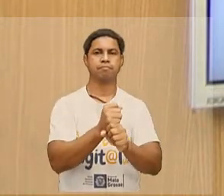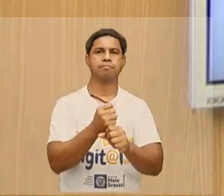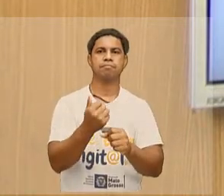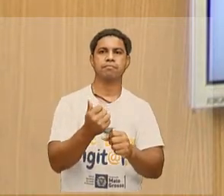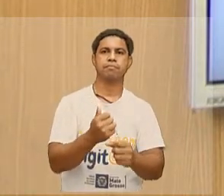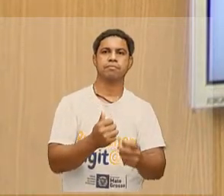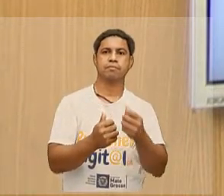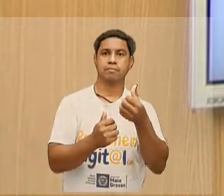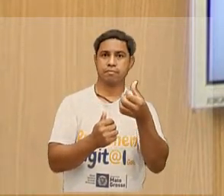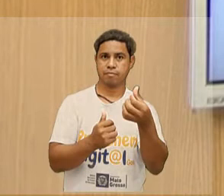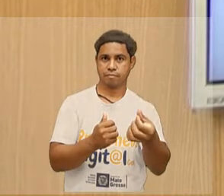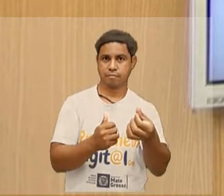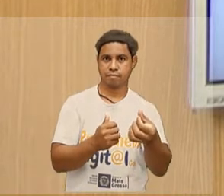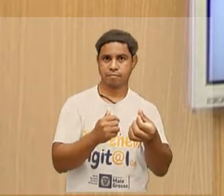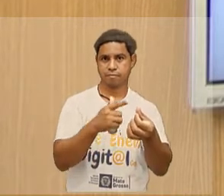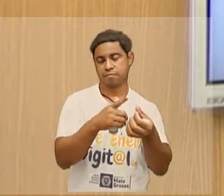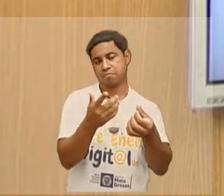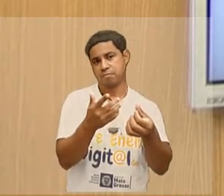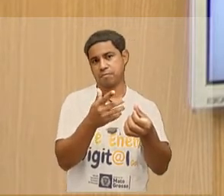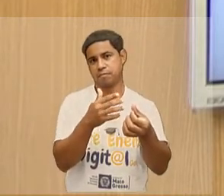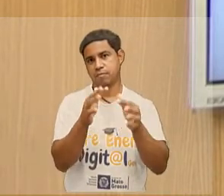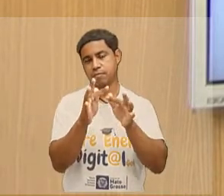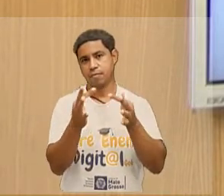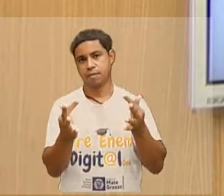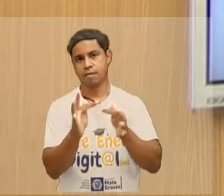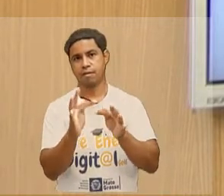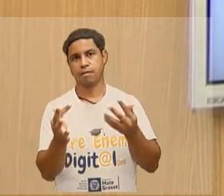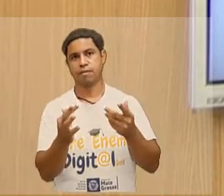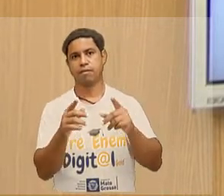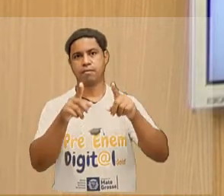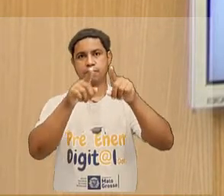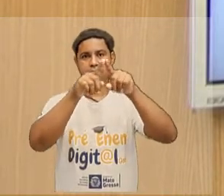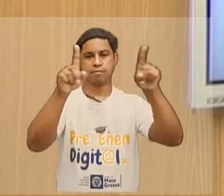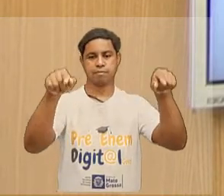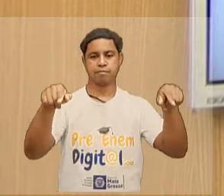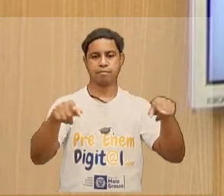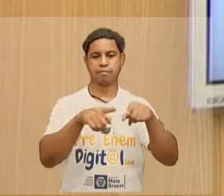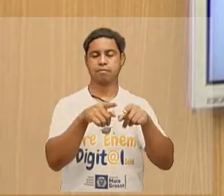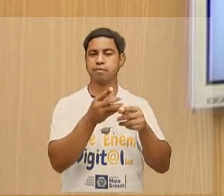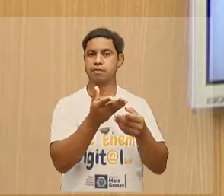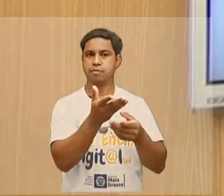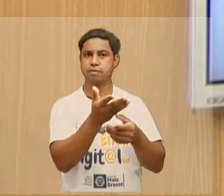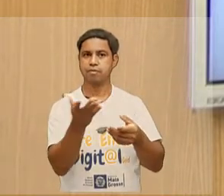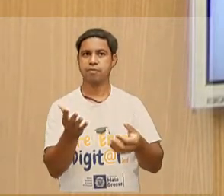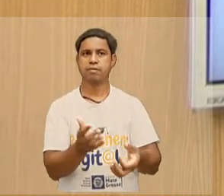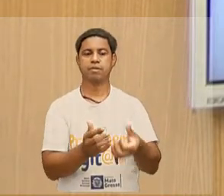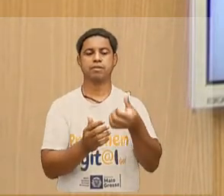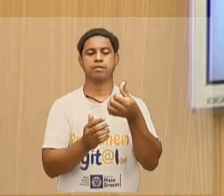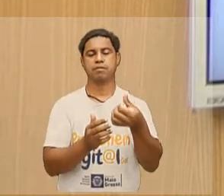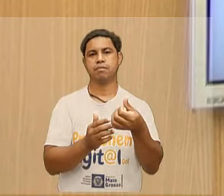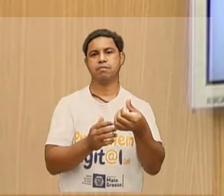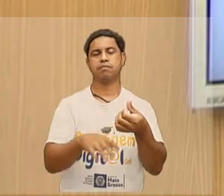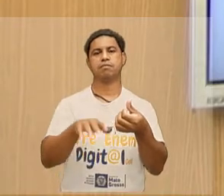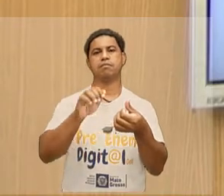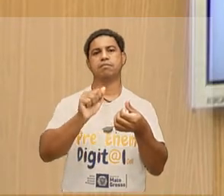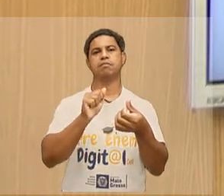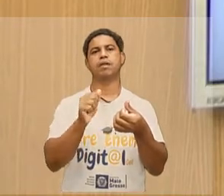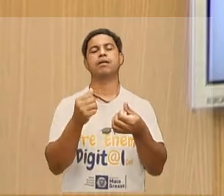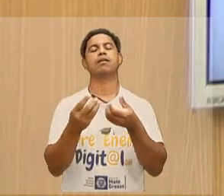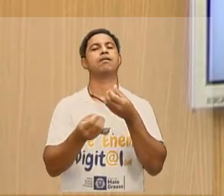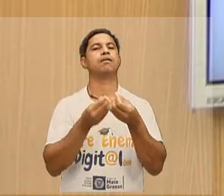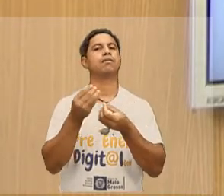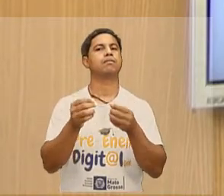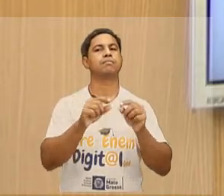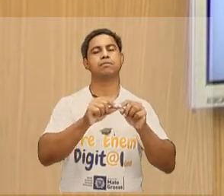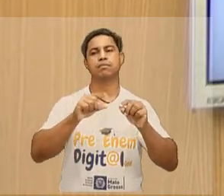corrente elétrica nesse trecho do circuito simples, em paralelo, 6 ampere. E detalhezinho, como a intensidade de